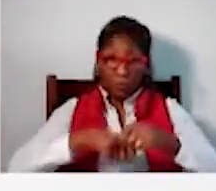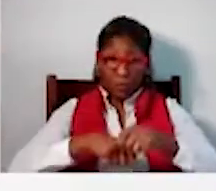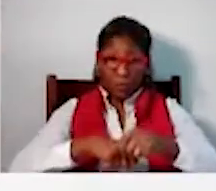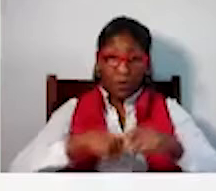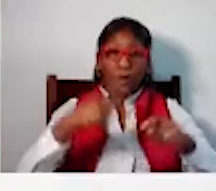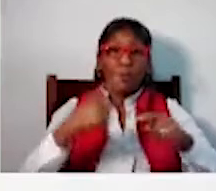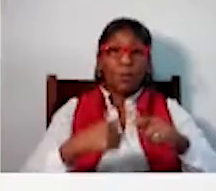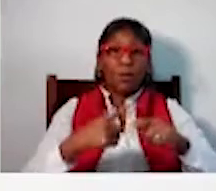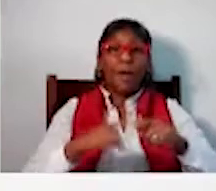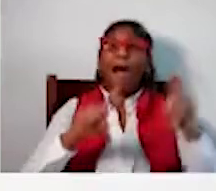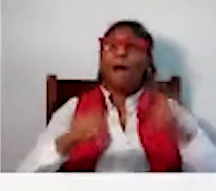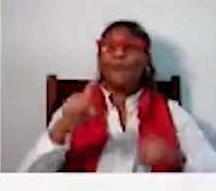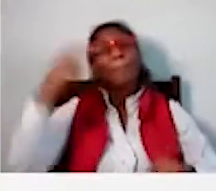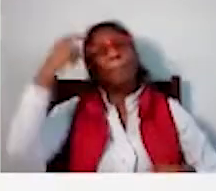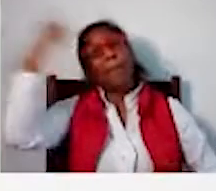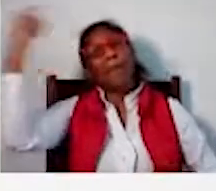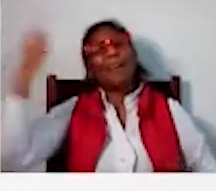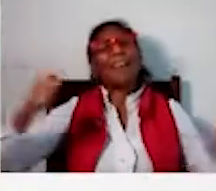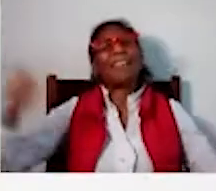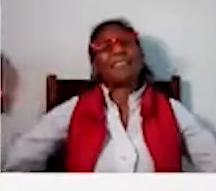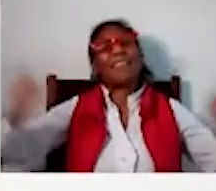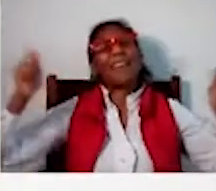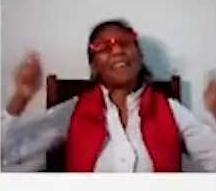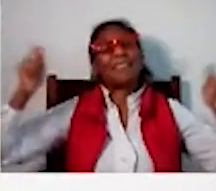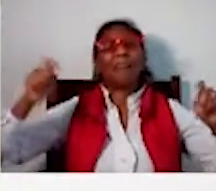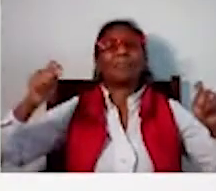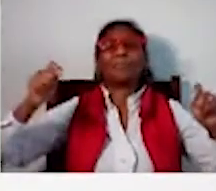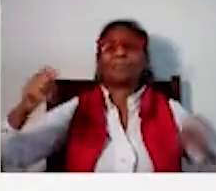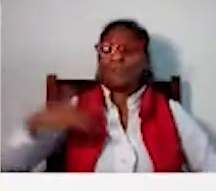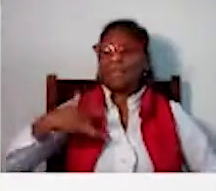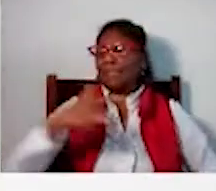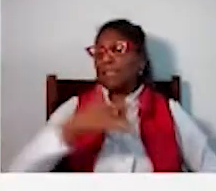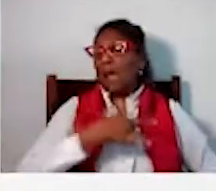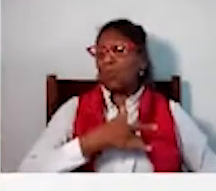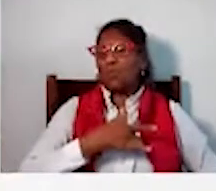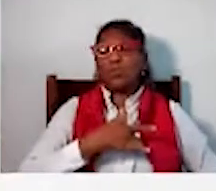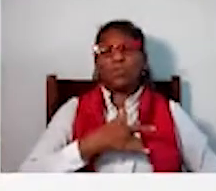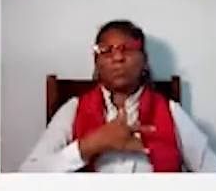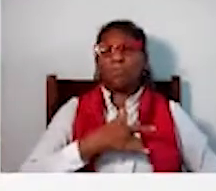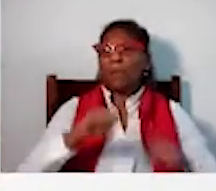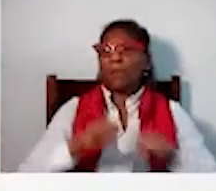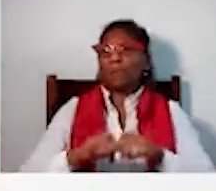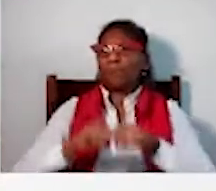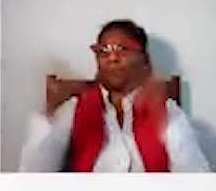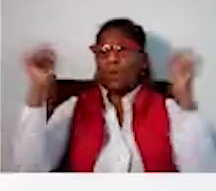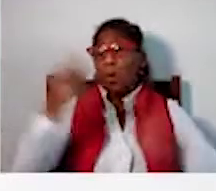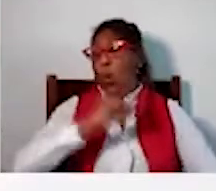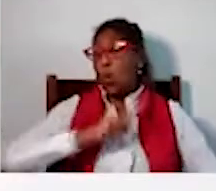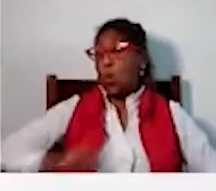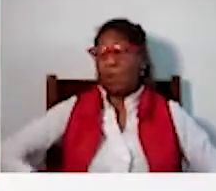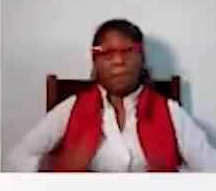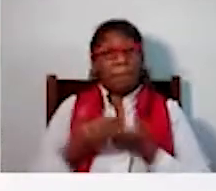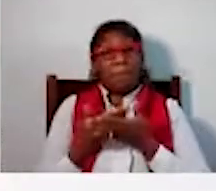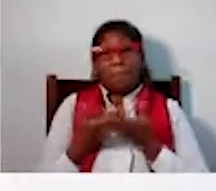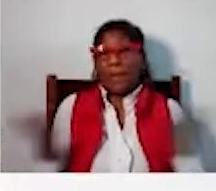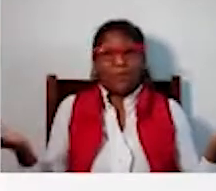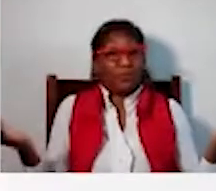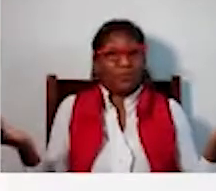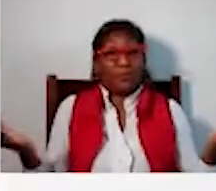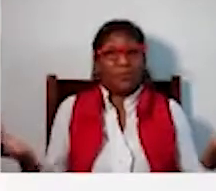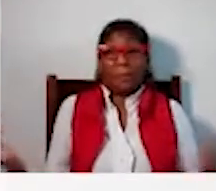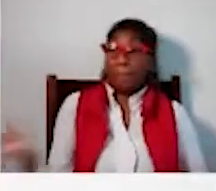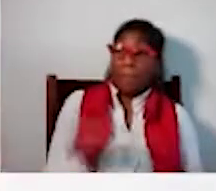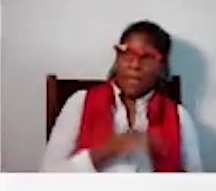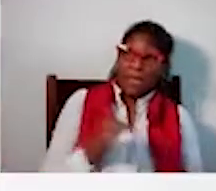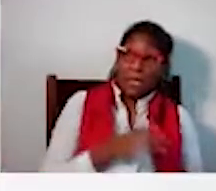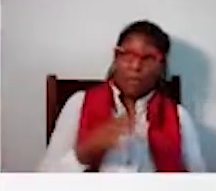iludam aqueles críticos. Se houver colapso no sistema de saúde, o Estado perde como um todo, porque as pessoas com medo, com